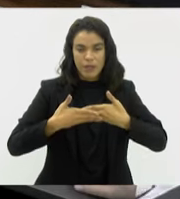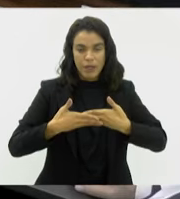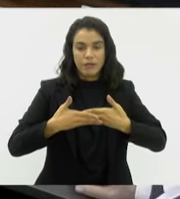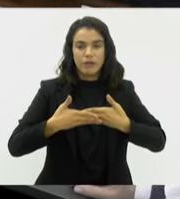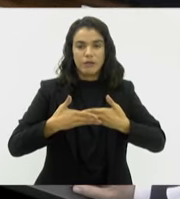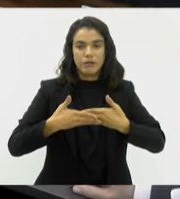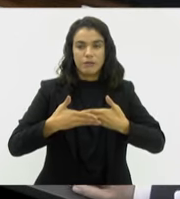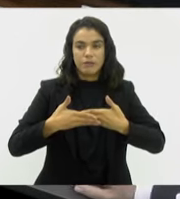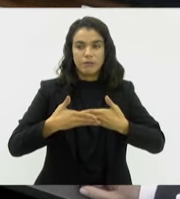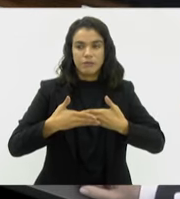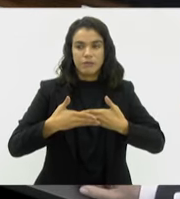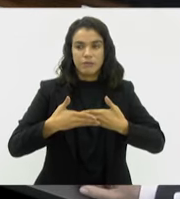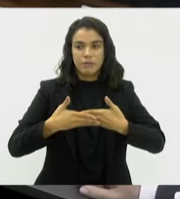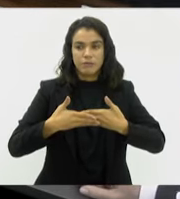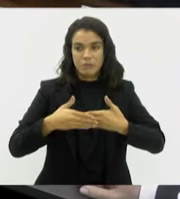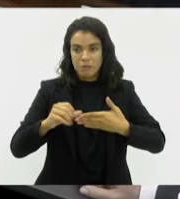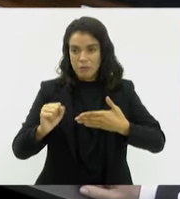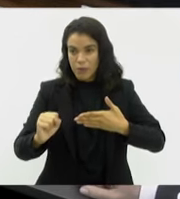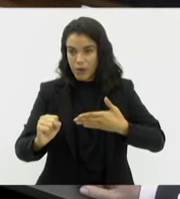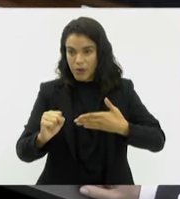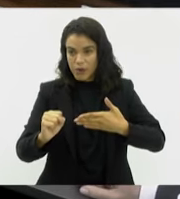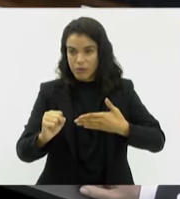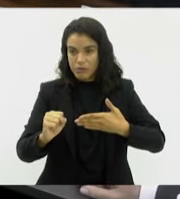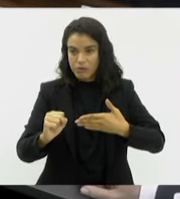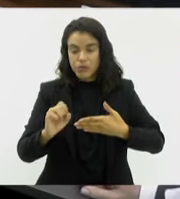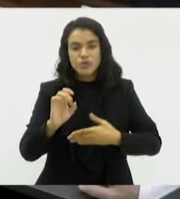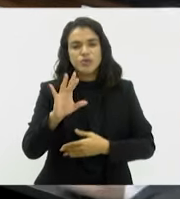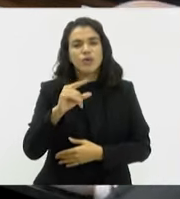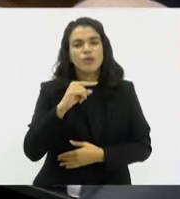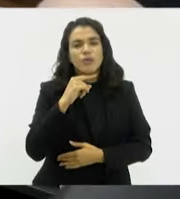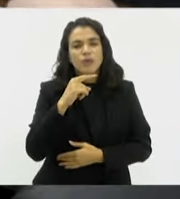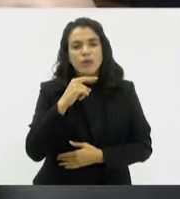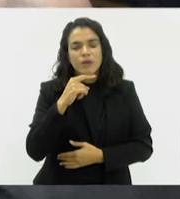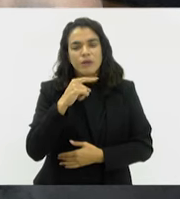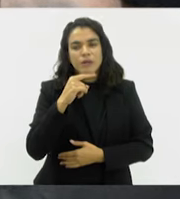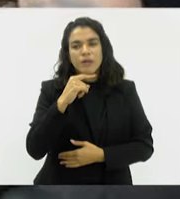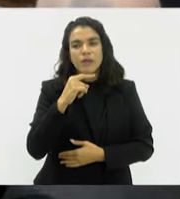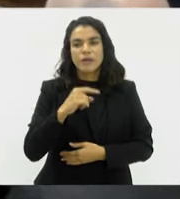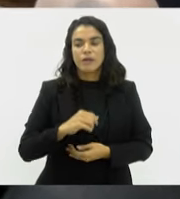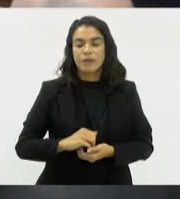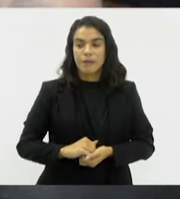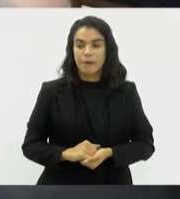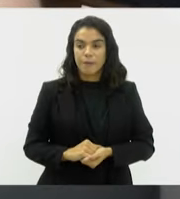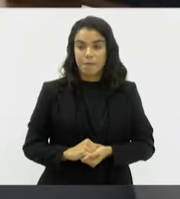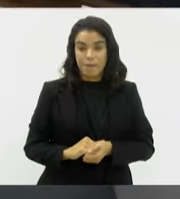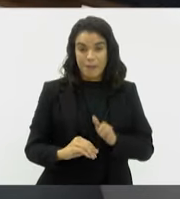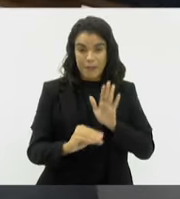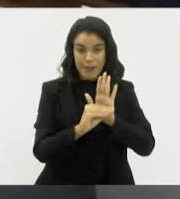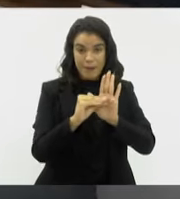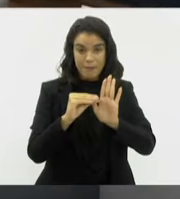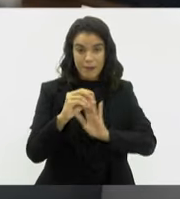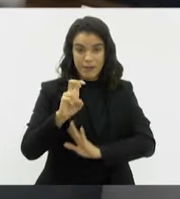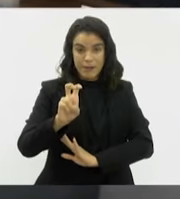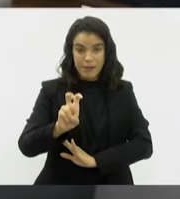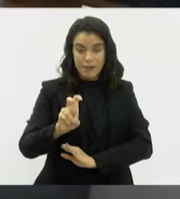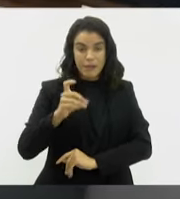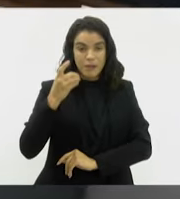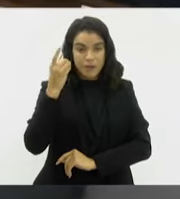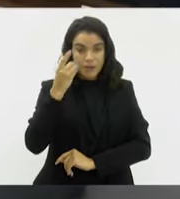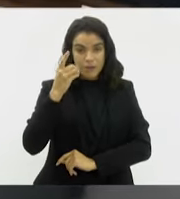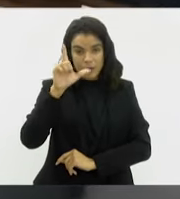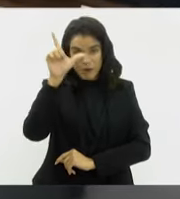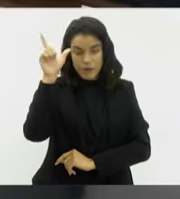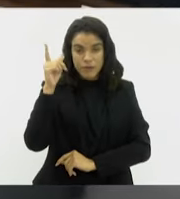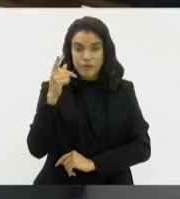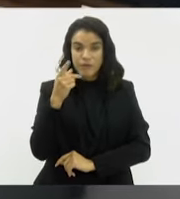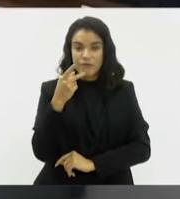discussão. Pode ir, deputada Célia? Não, só uma dúvida aqui. É que na emenda 5 do deputado Luiz Paulo, ele